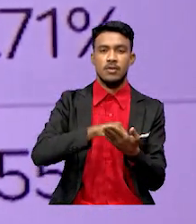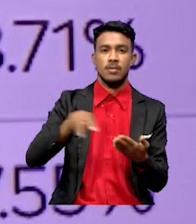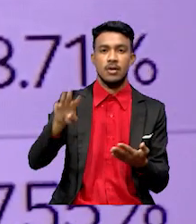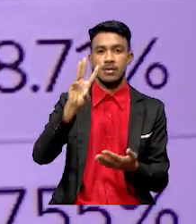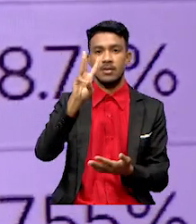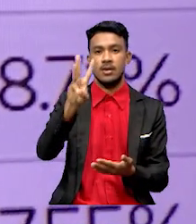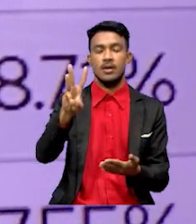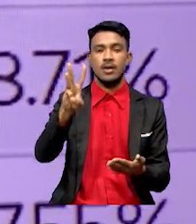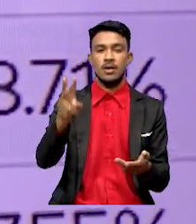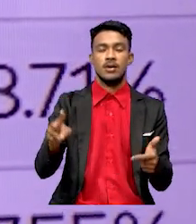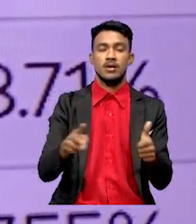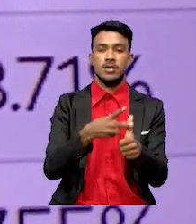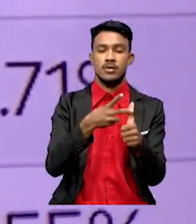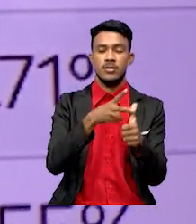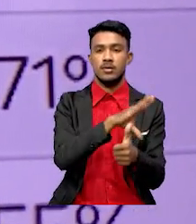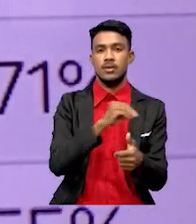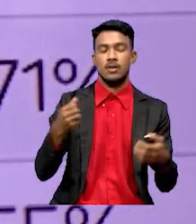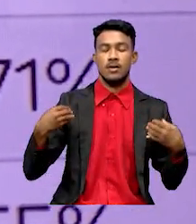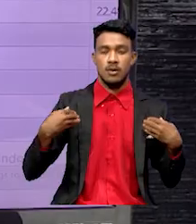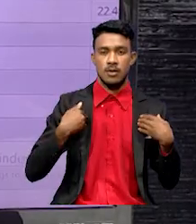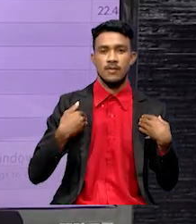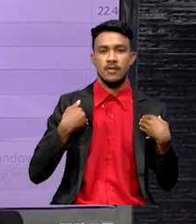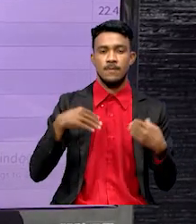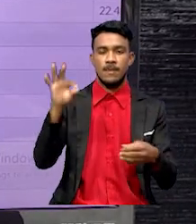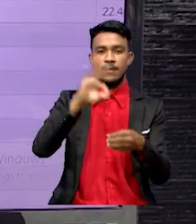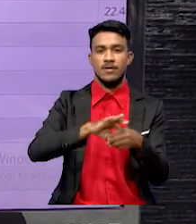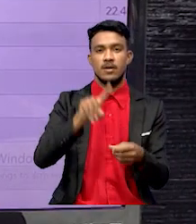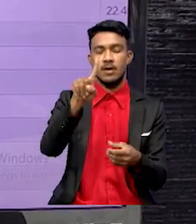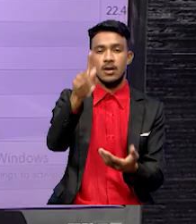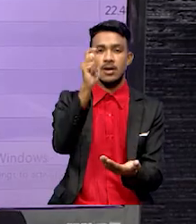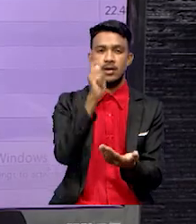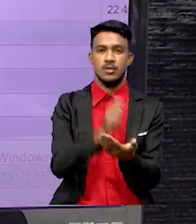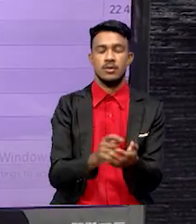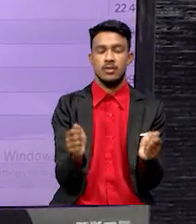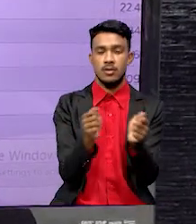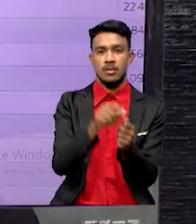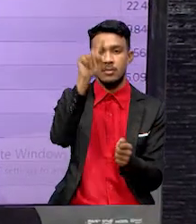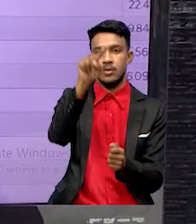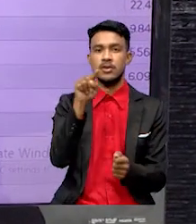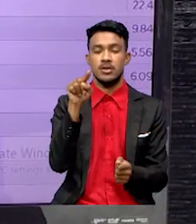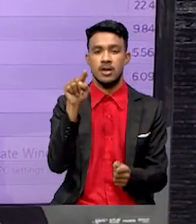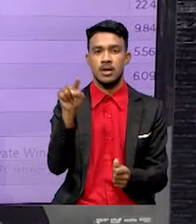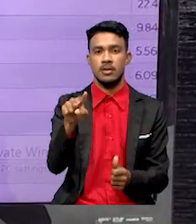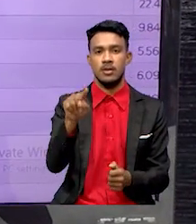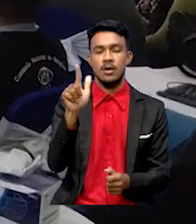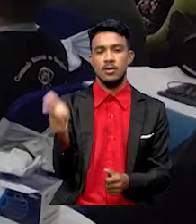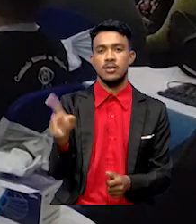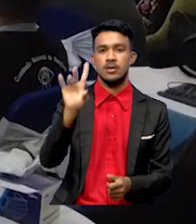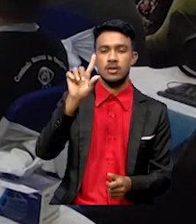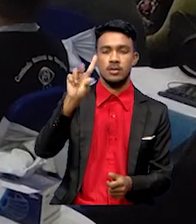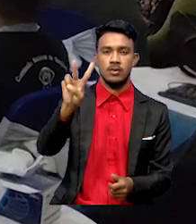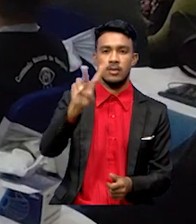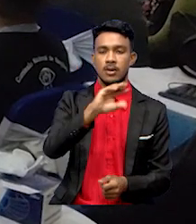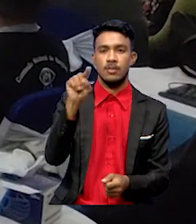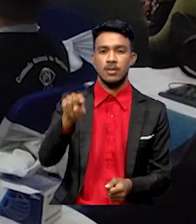nen, segundo mais votado, ho votus rihung atus ida resing, ho porcento rua nulu resing rua pontu sanulu nulu resing